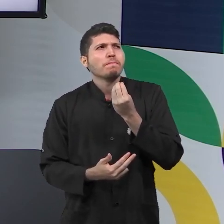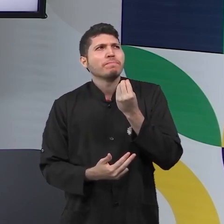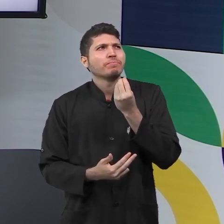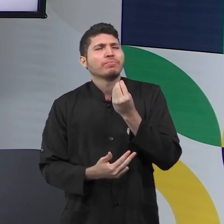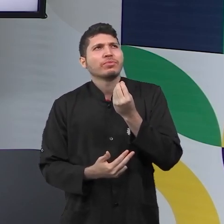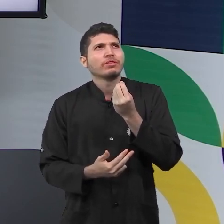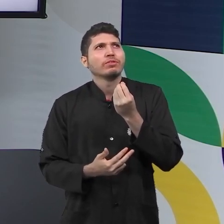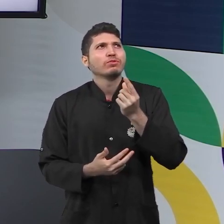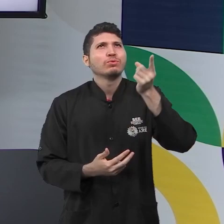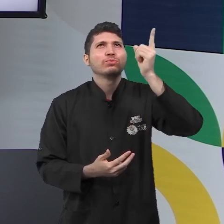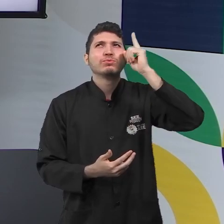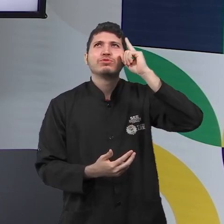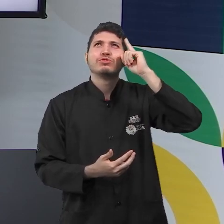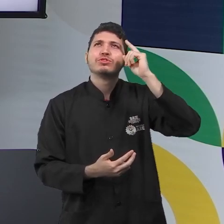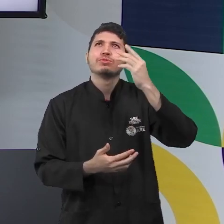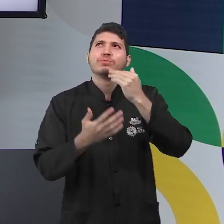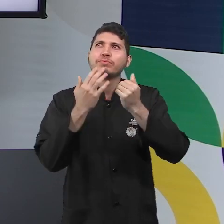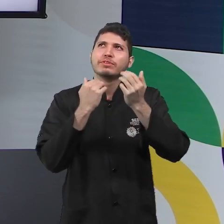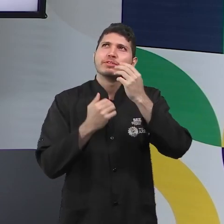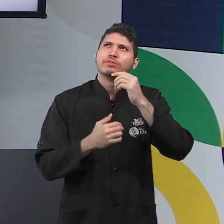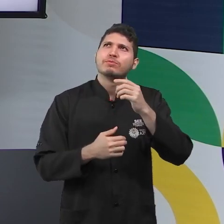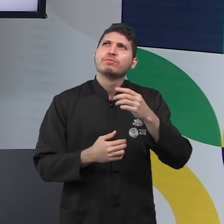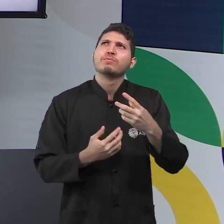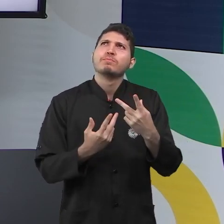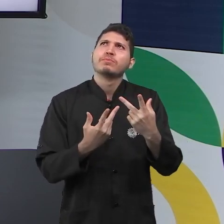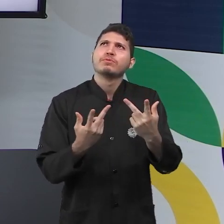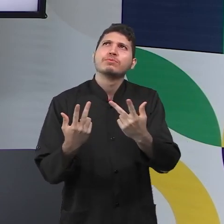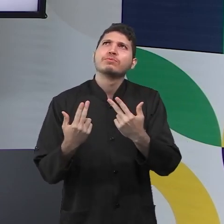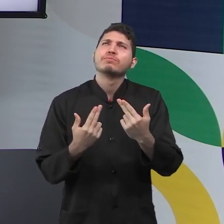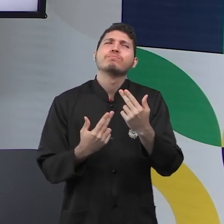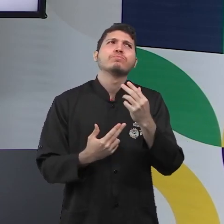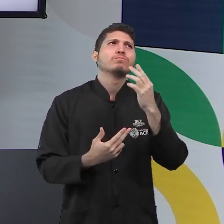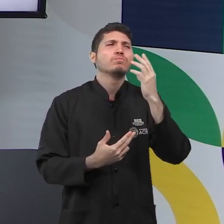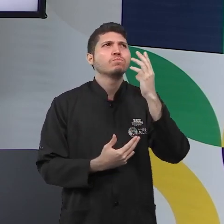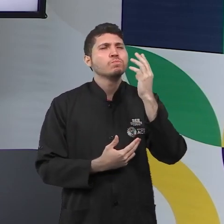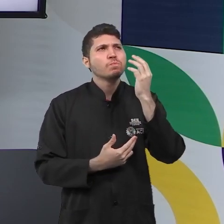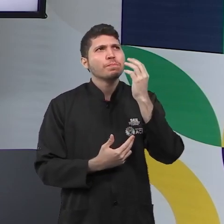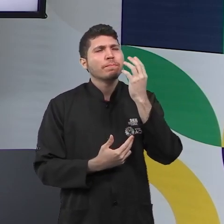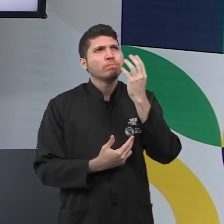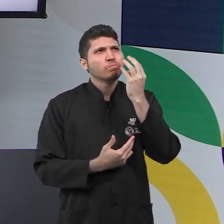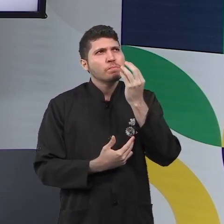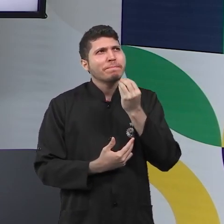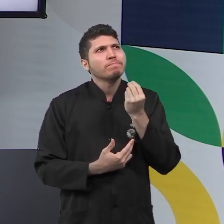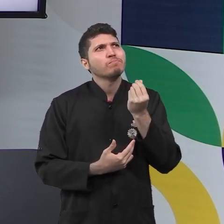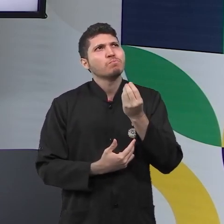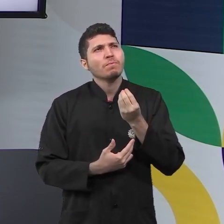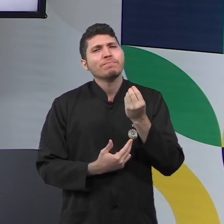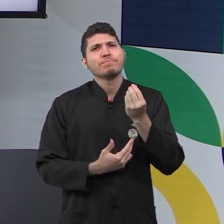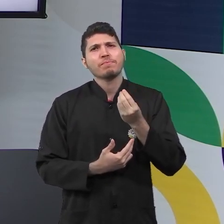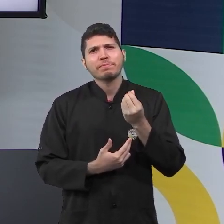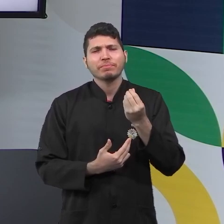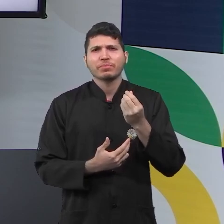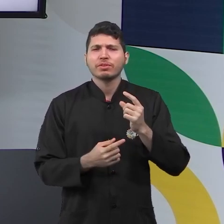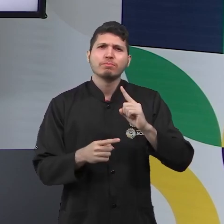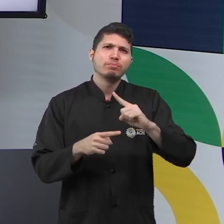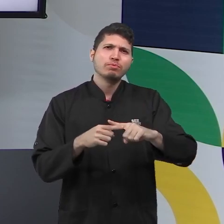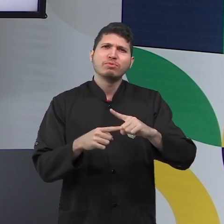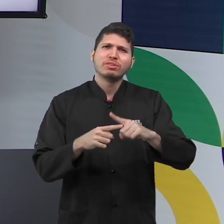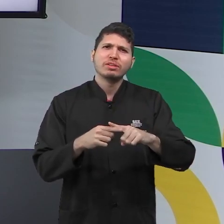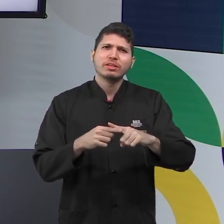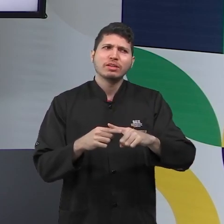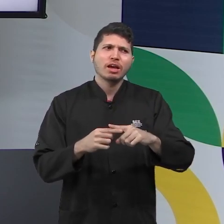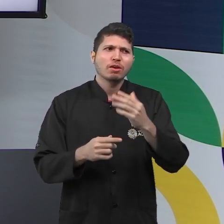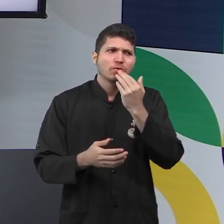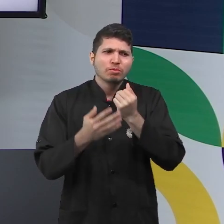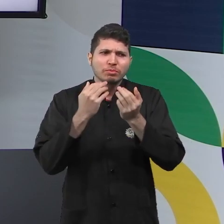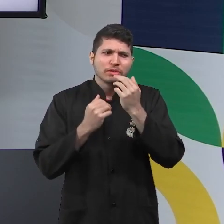dias? Não ia ser nem um pouco legal, né? Mas vocês já pararam para pensar, por que as comidas têm gostos diferentes,